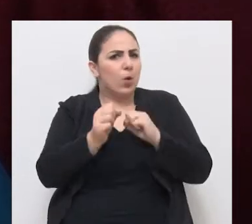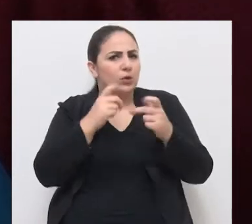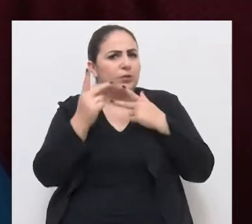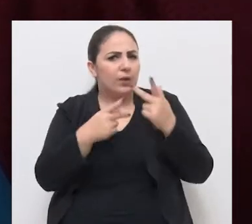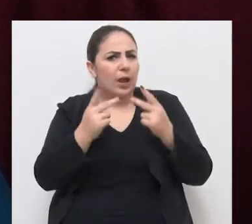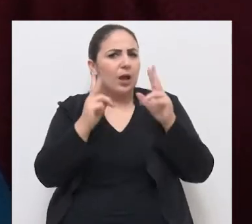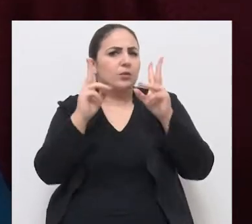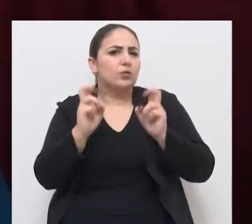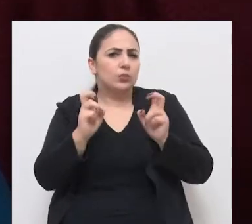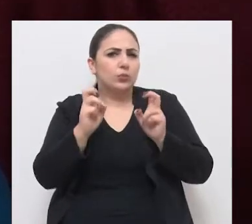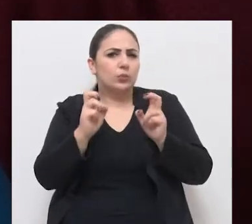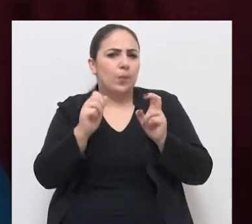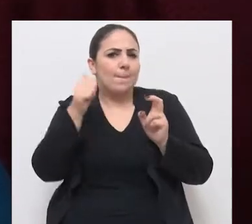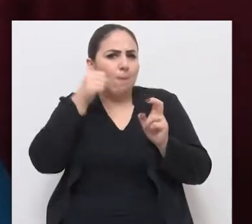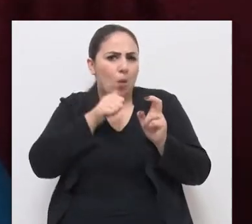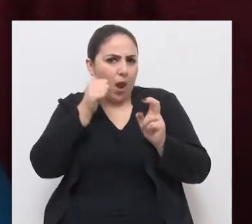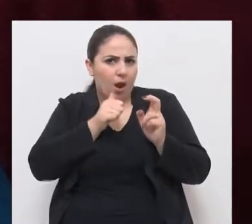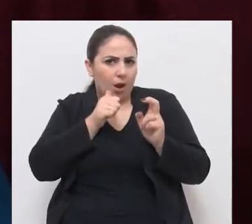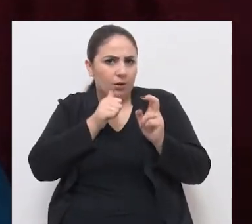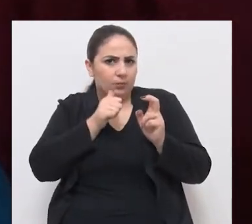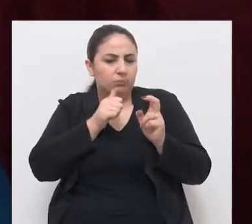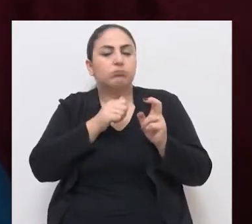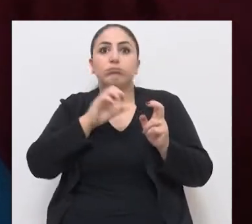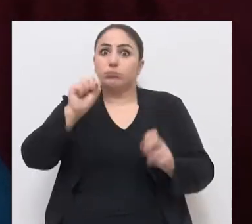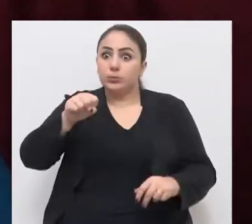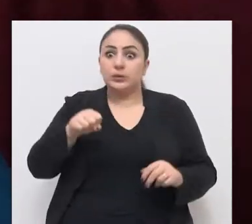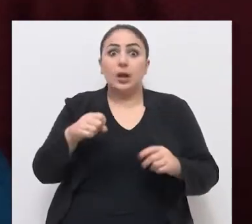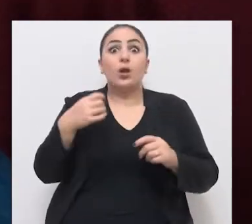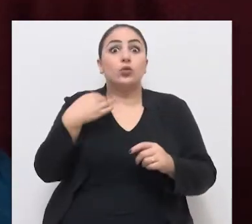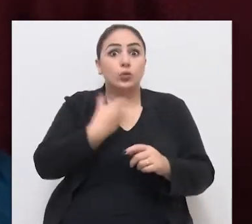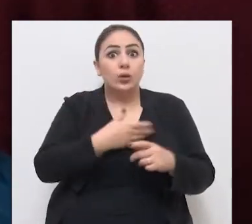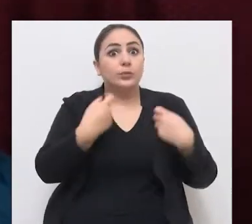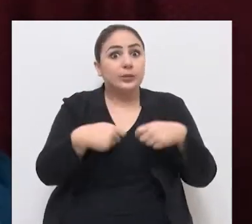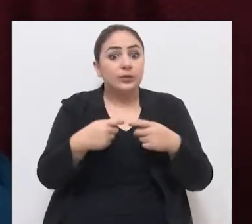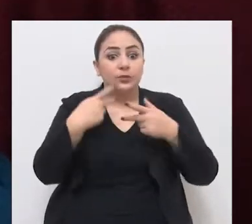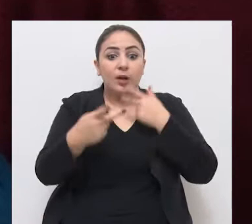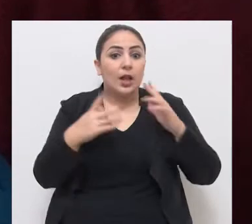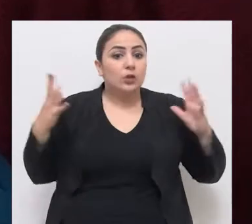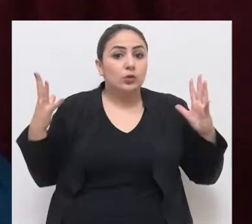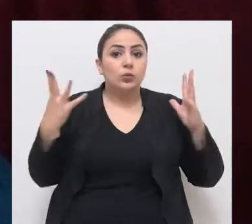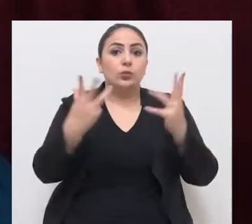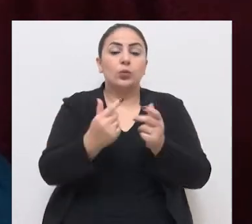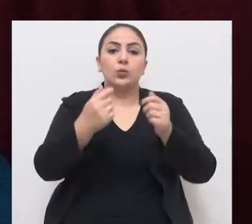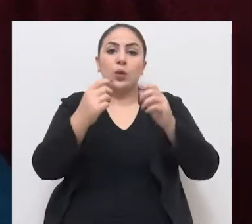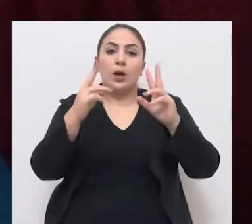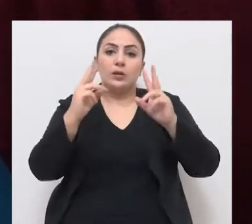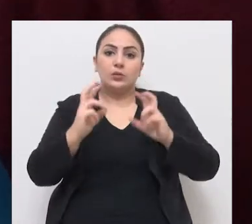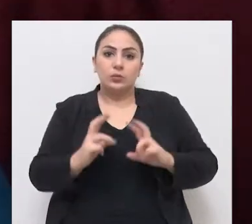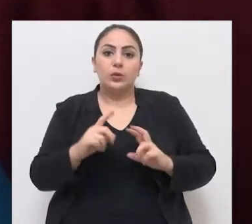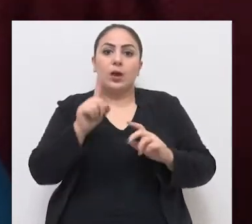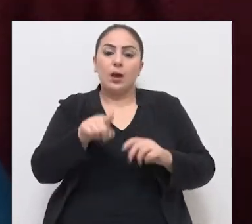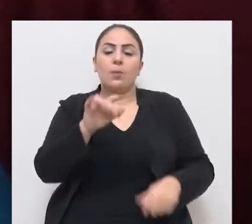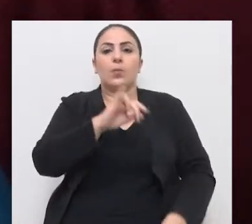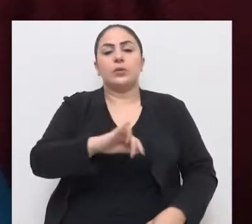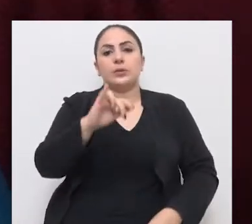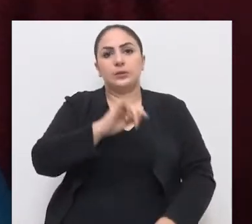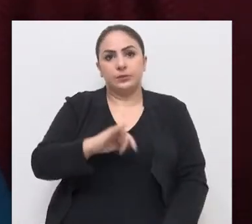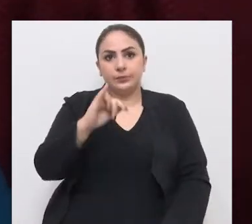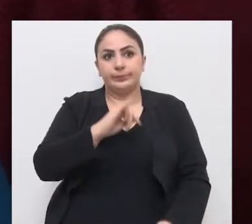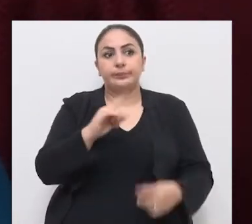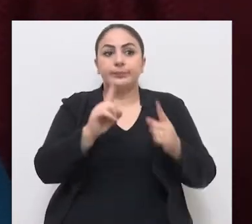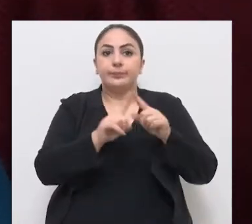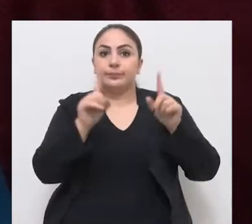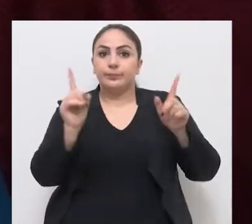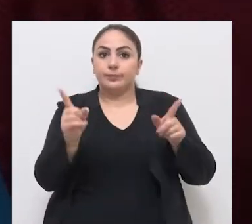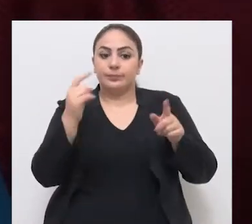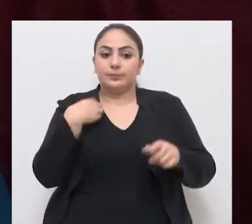pode falar sobre feminismo. É claro que sim. Devemos falar sobre todos esses assuntos que são tão